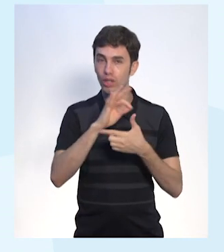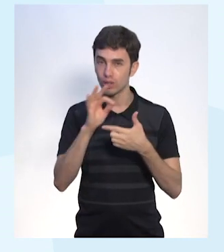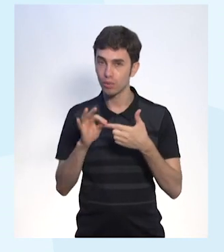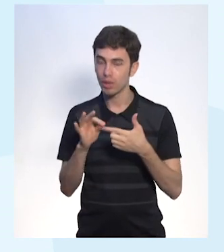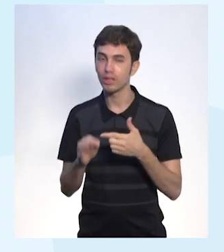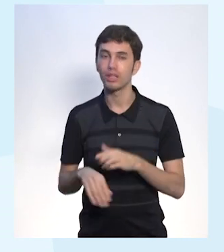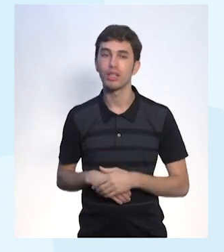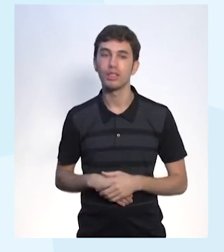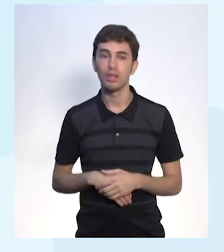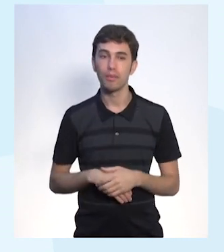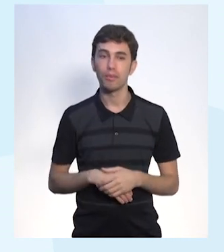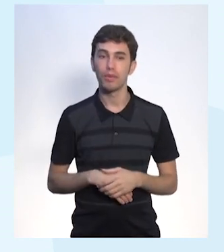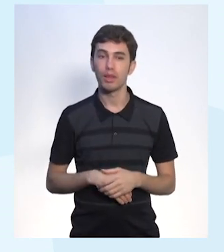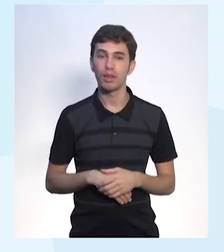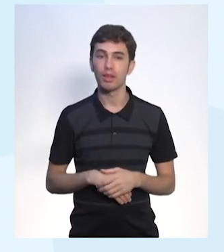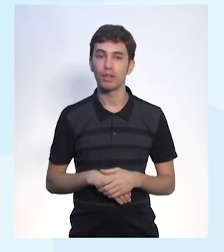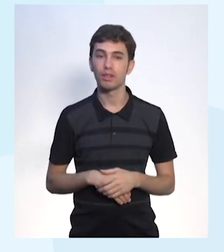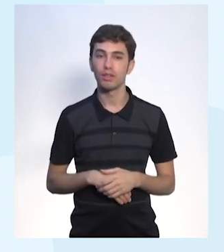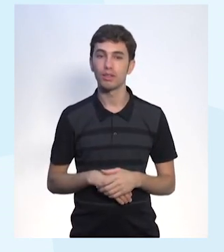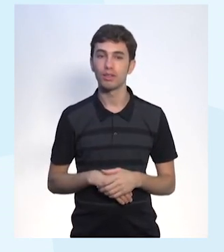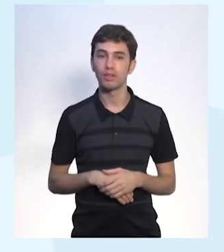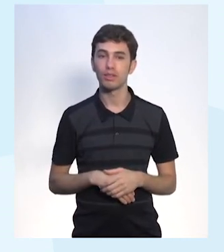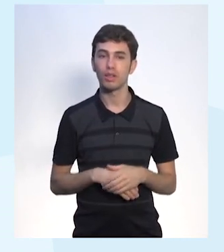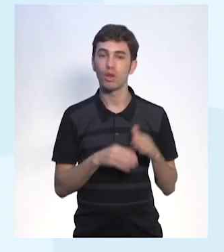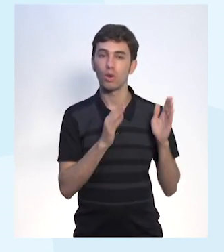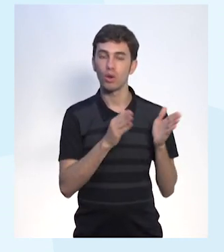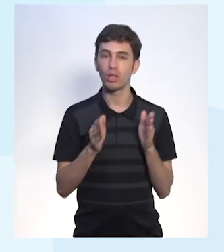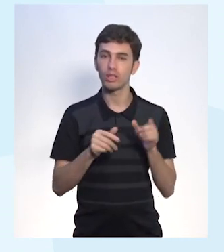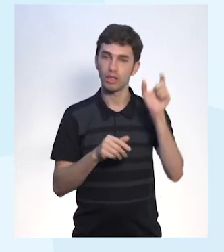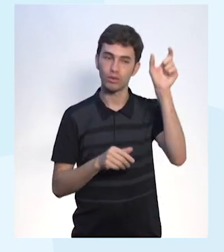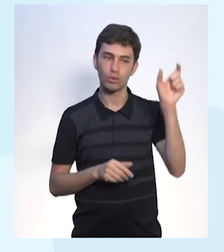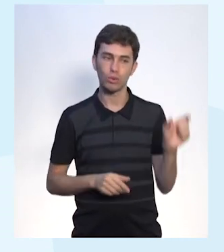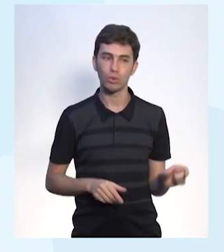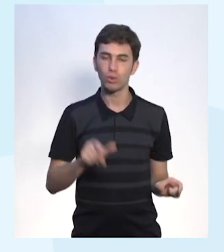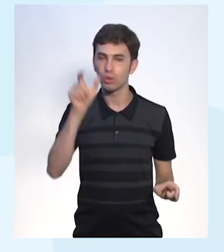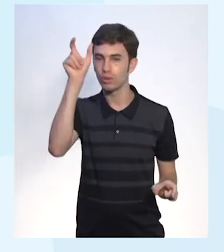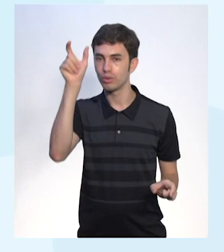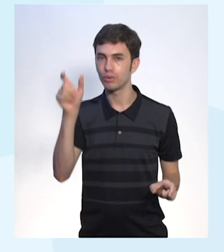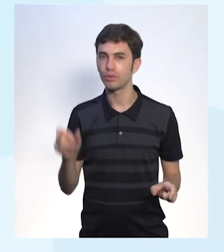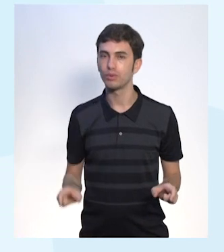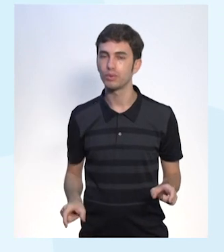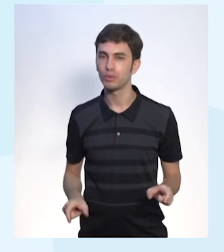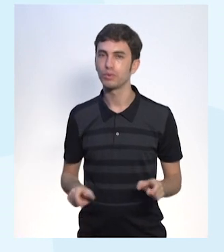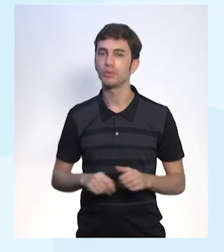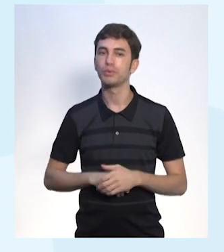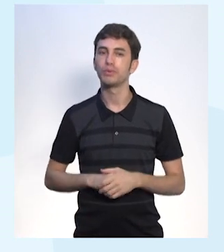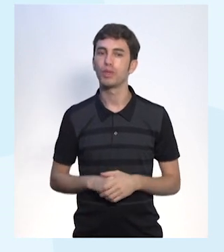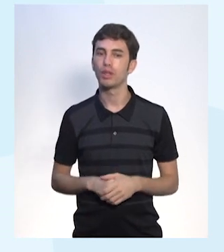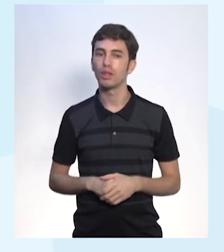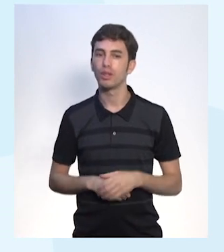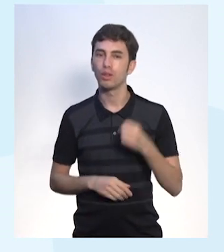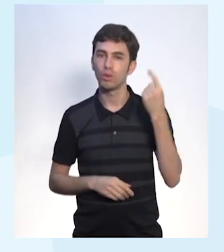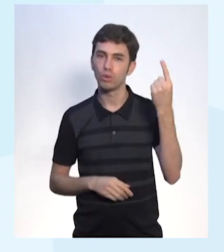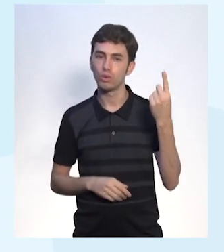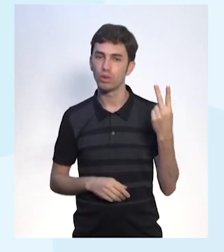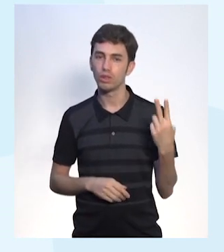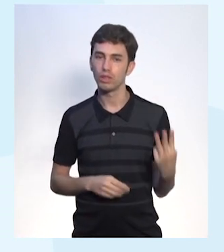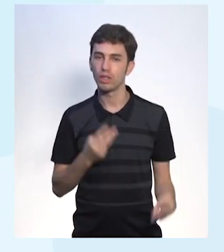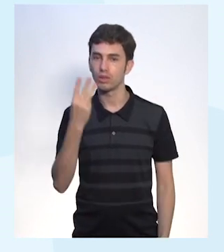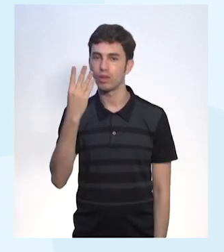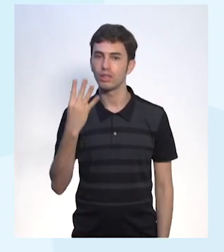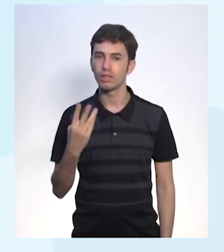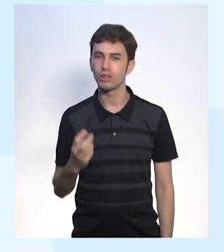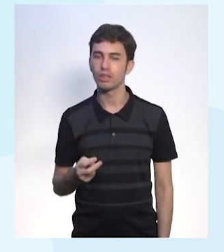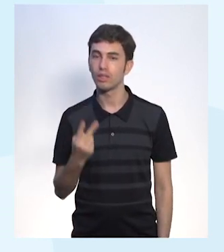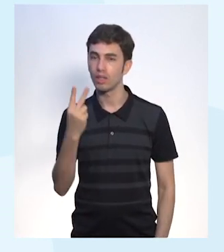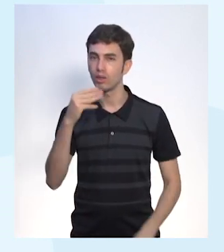lá, posicionadas aqui verticalmente, figura 1, 2, 3, 4, 5 e 6. 2